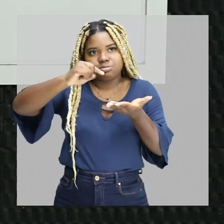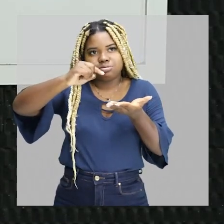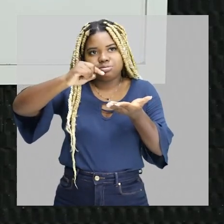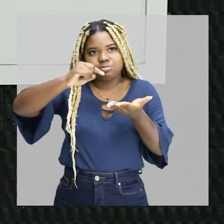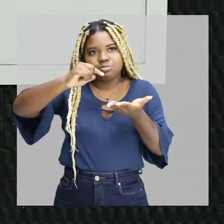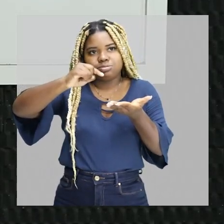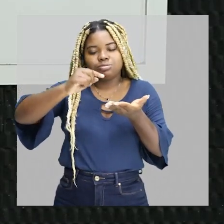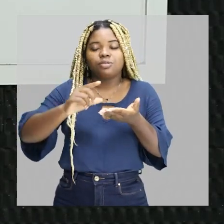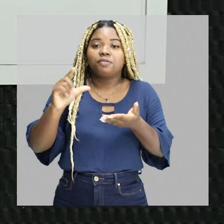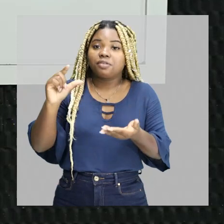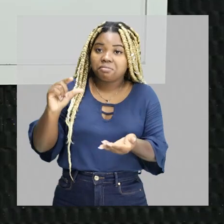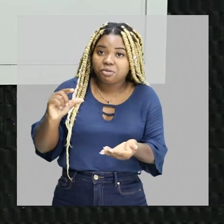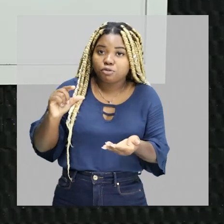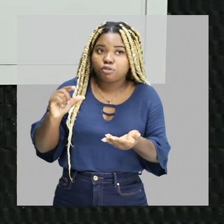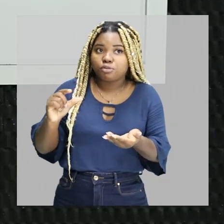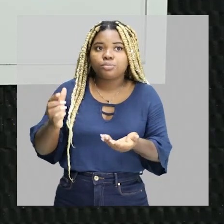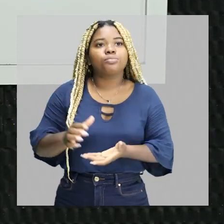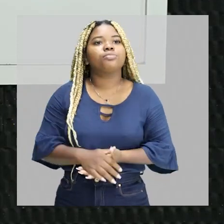ele vai diminuir aqui,